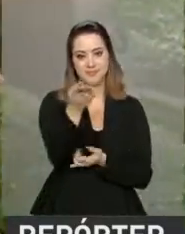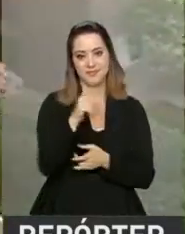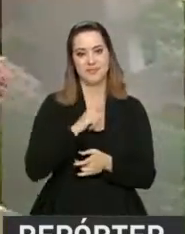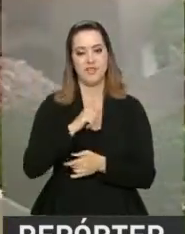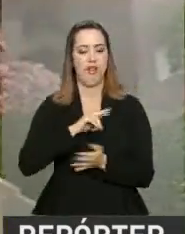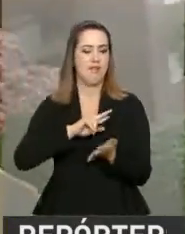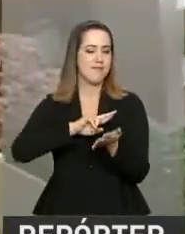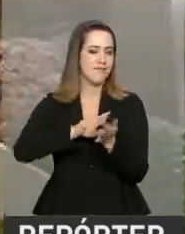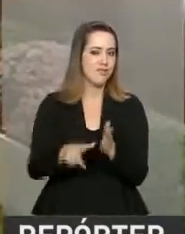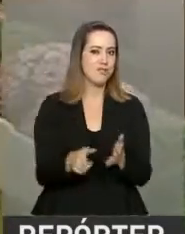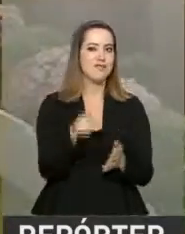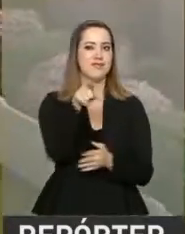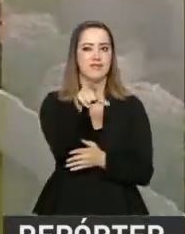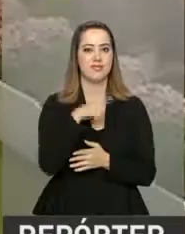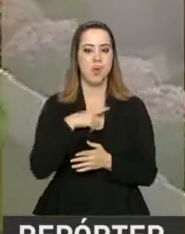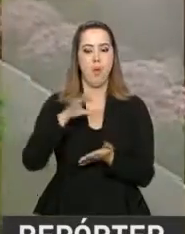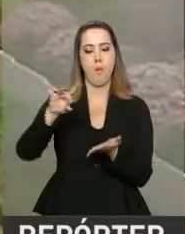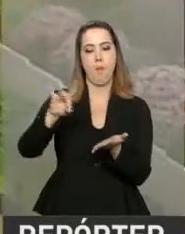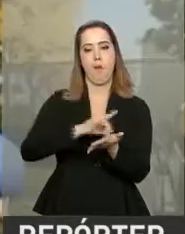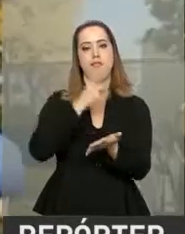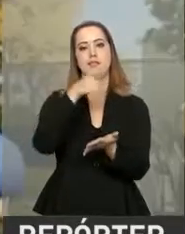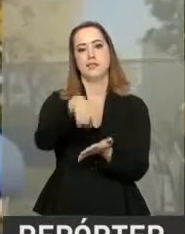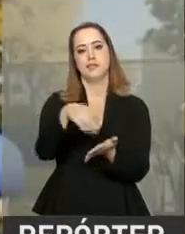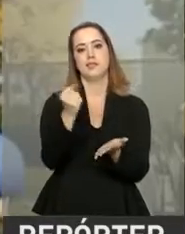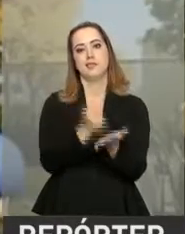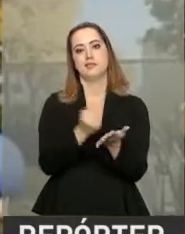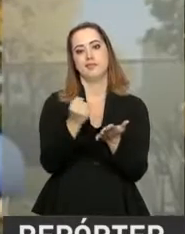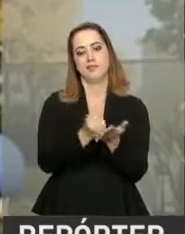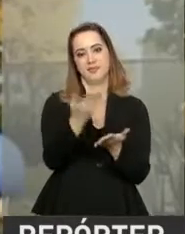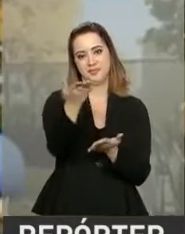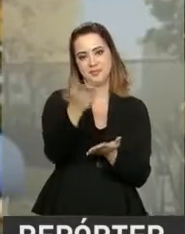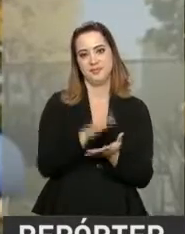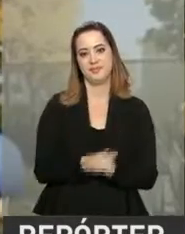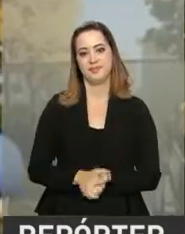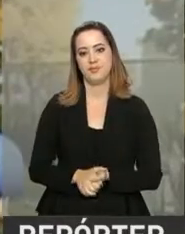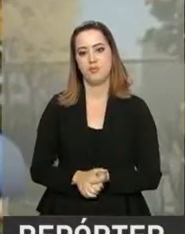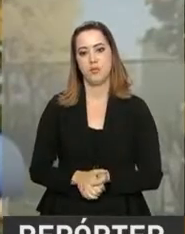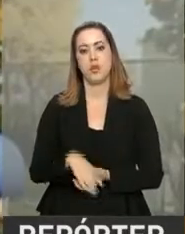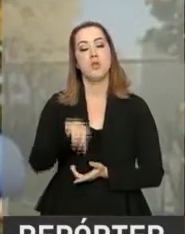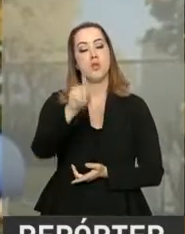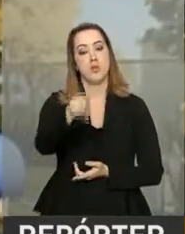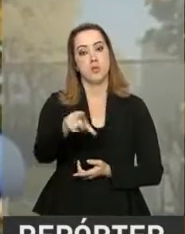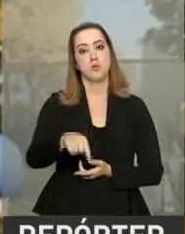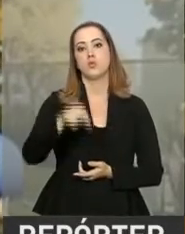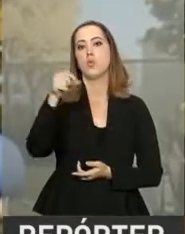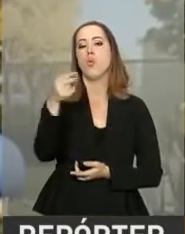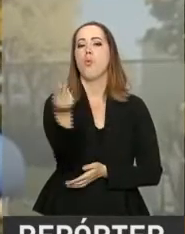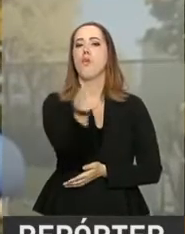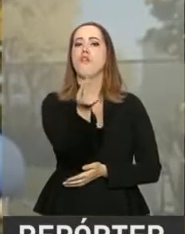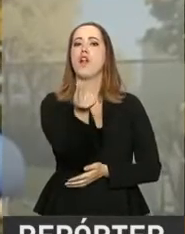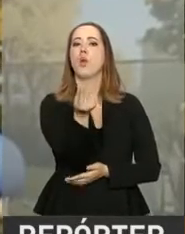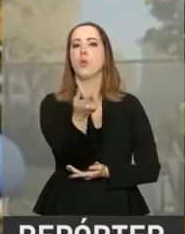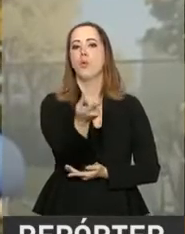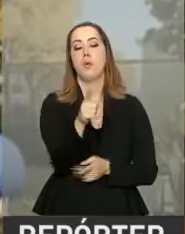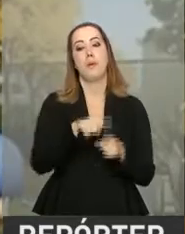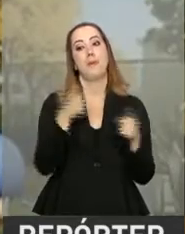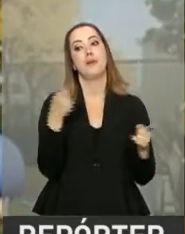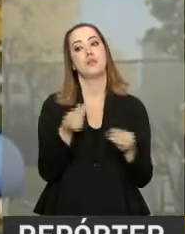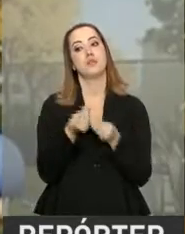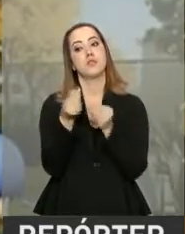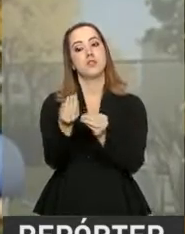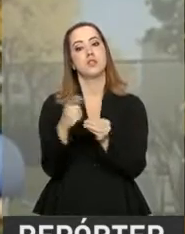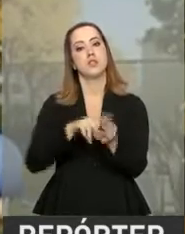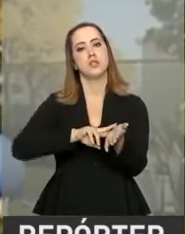mais diferença para assinar o contrato. Uma coisa que define muito a compra é o preço. Mas se você agregar